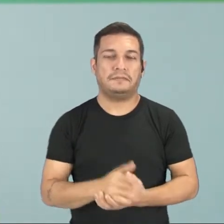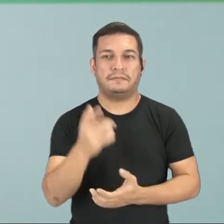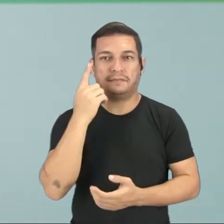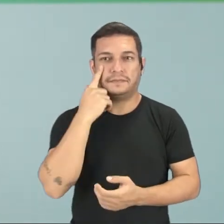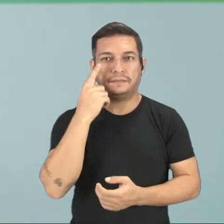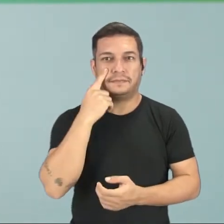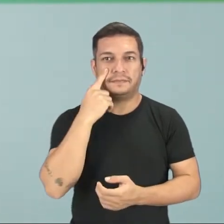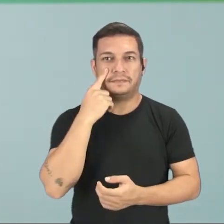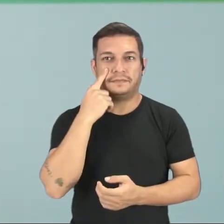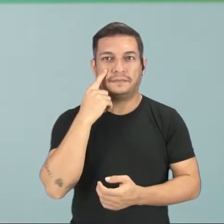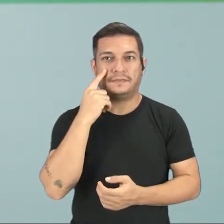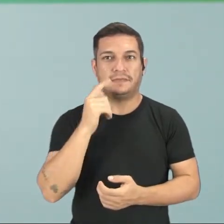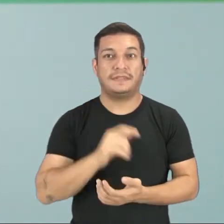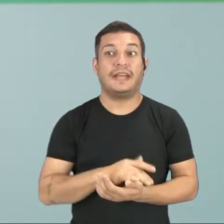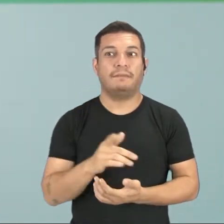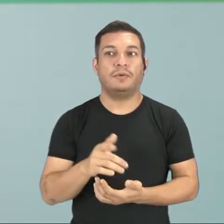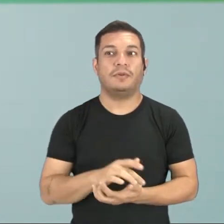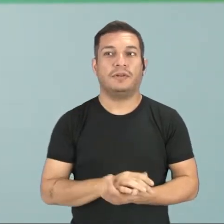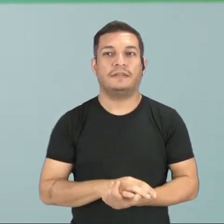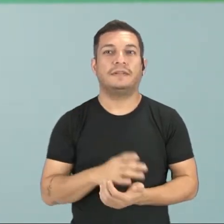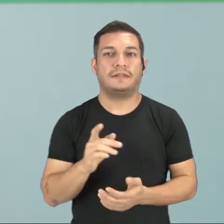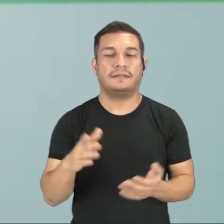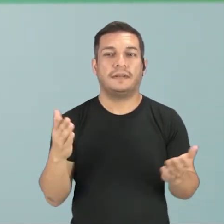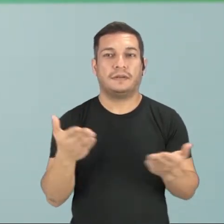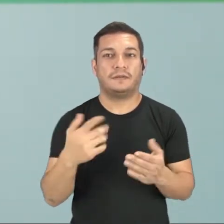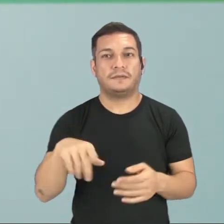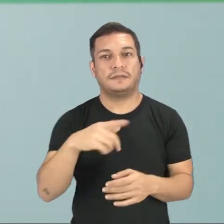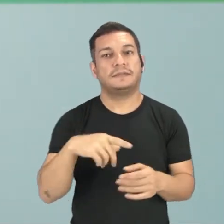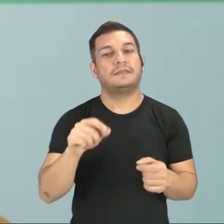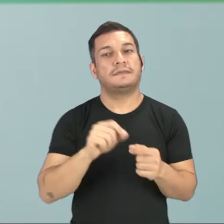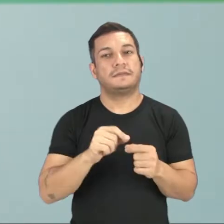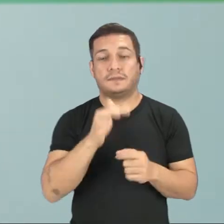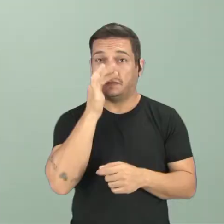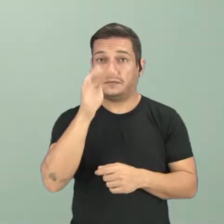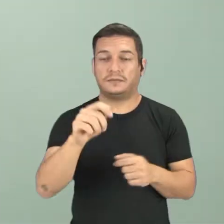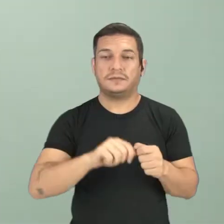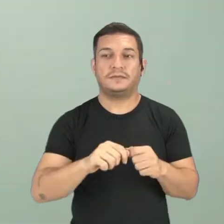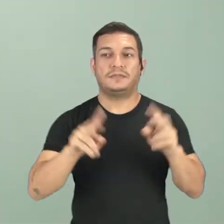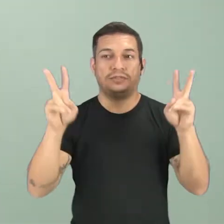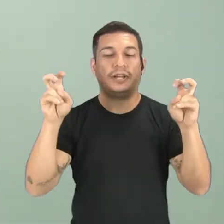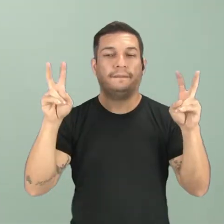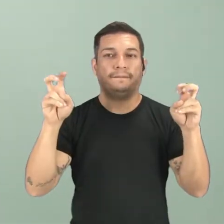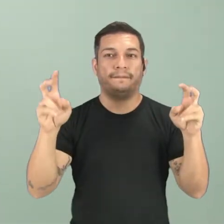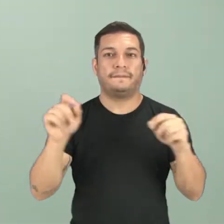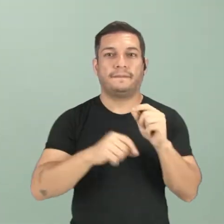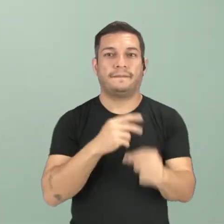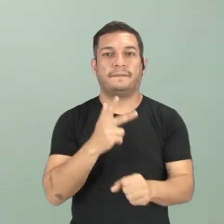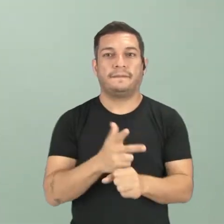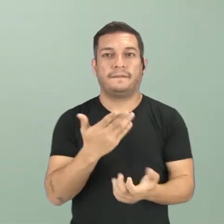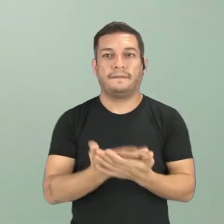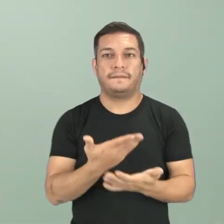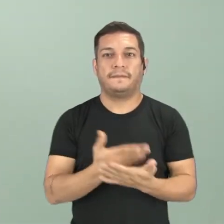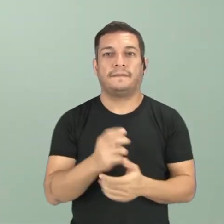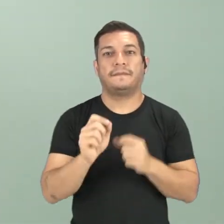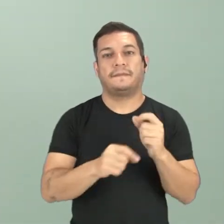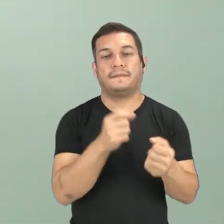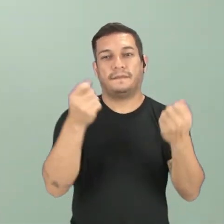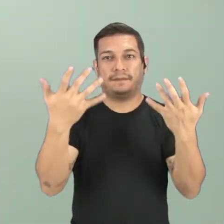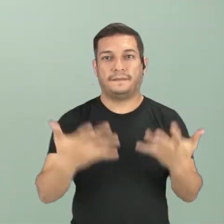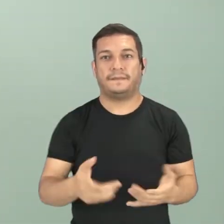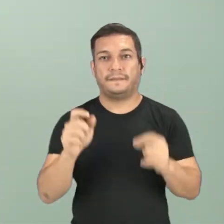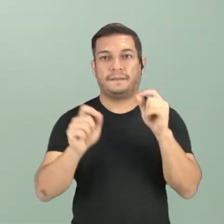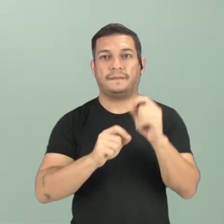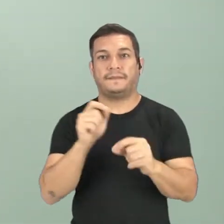que brevemente você estará se submetendo ao mesmo. E o tema da nossa videoaula irá tratar